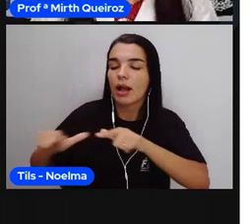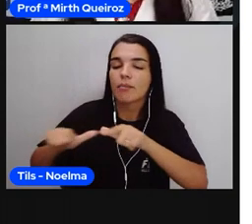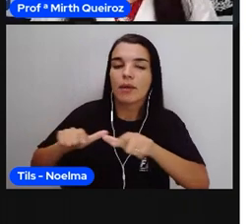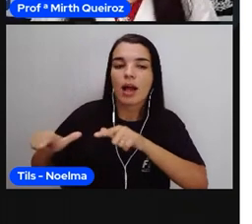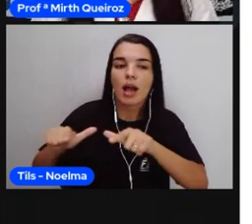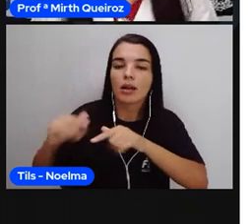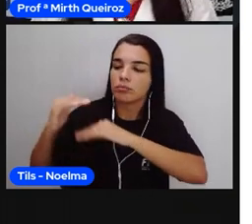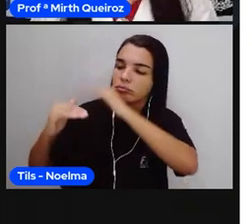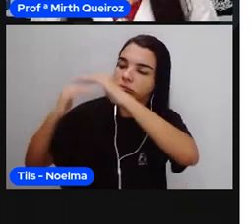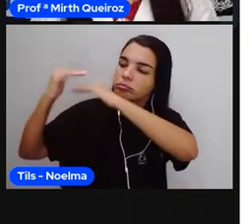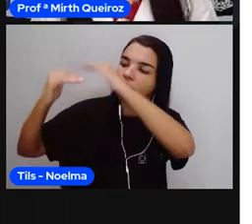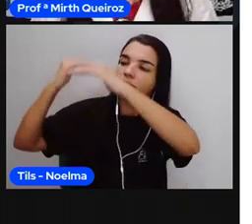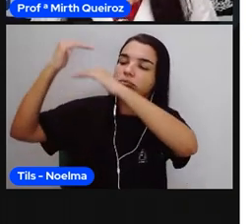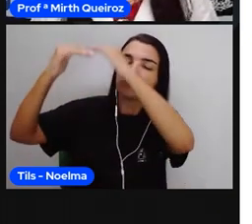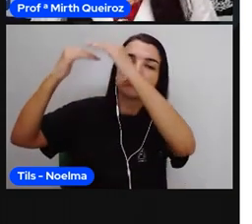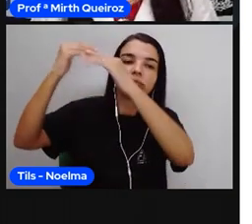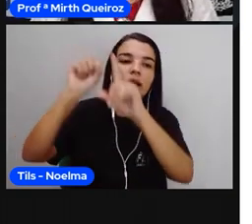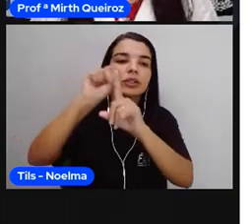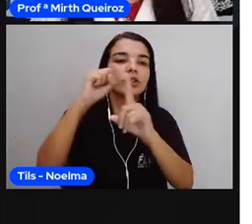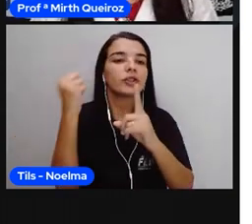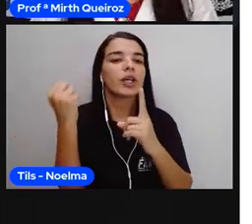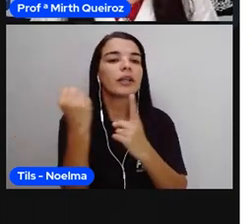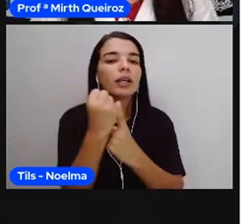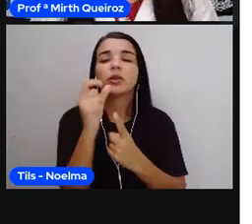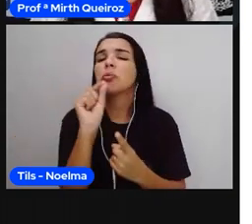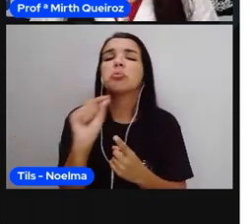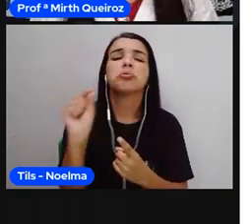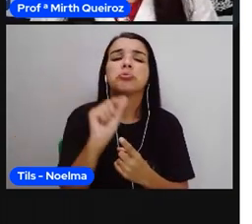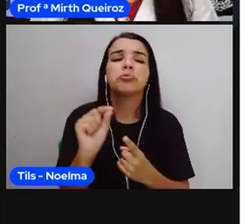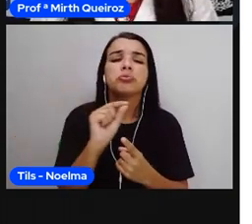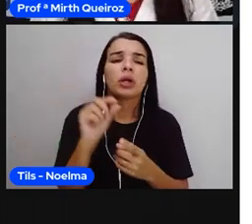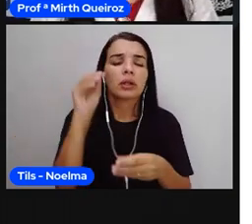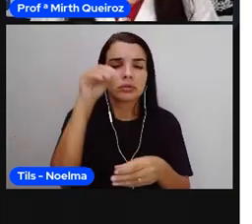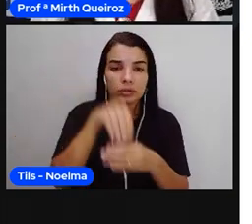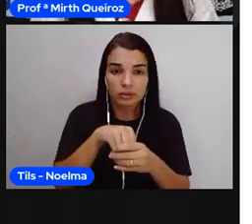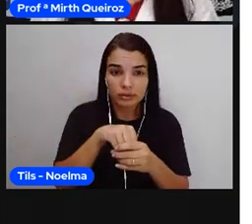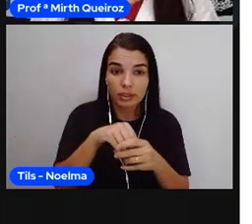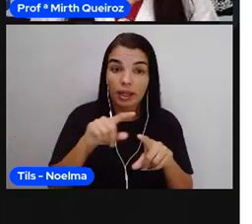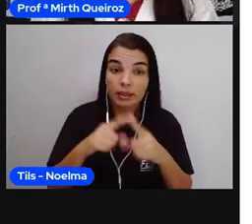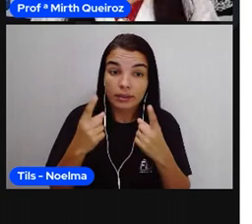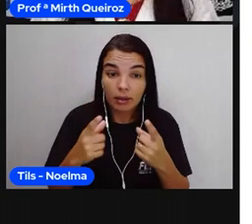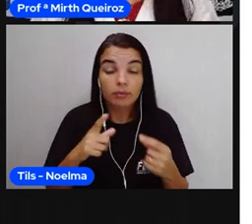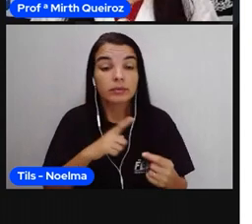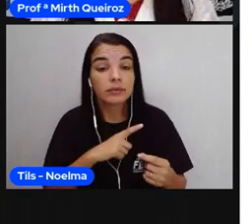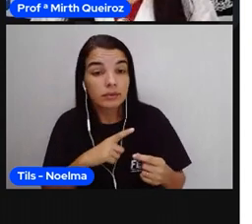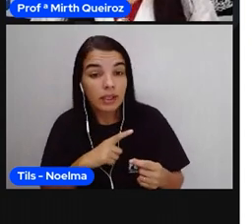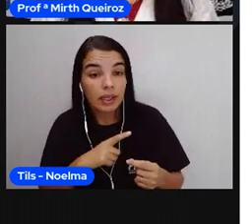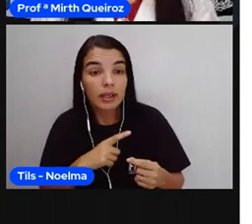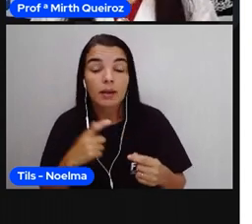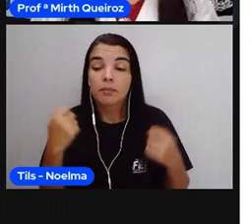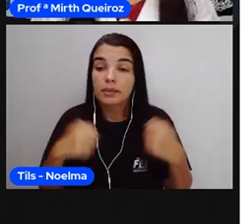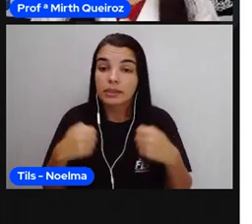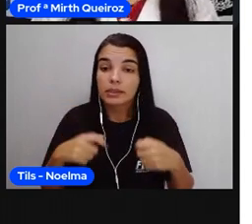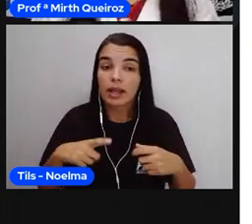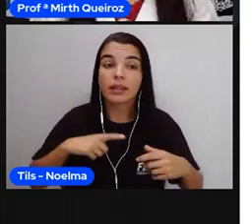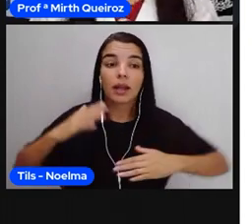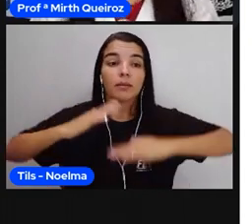se tornar útil na sociedade. Ela passa a ter que adquirir uma